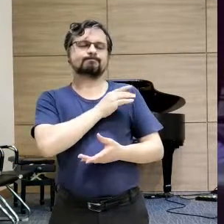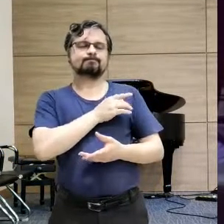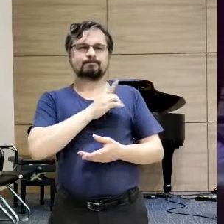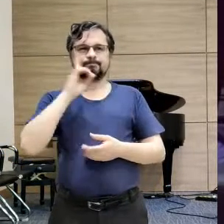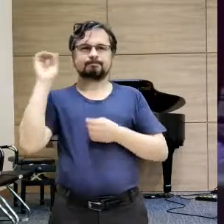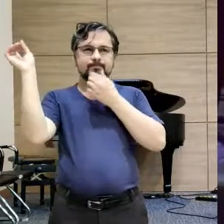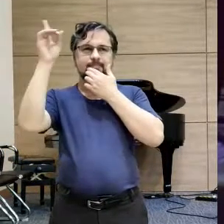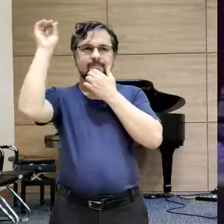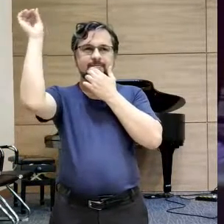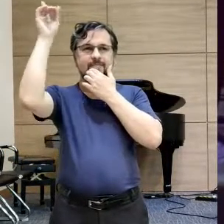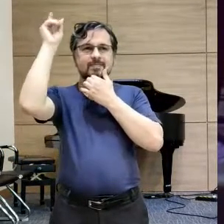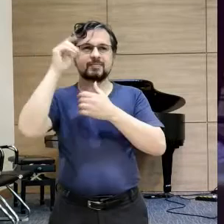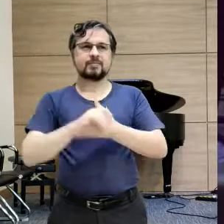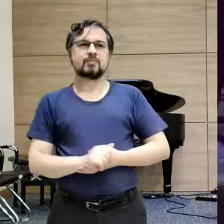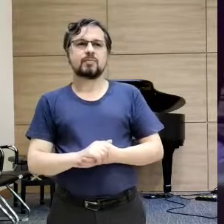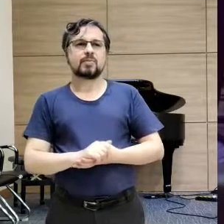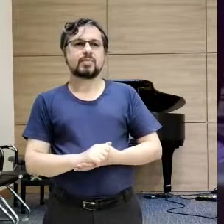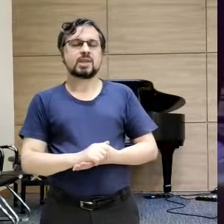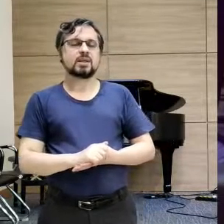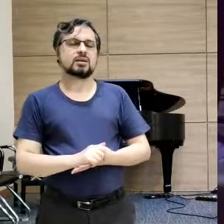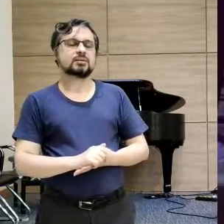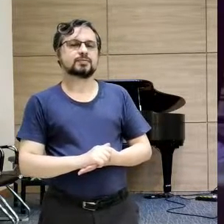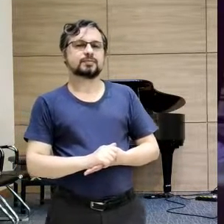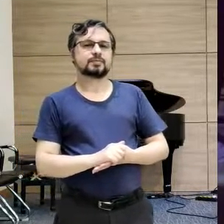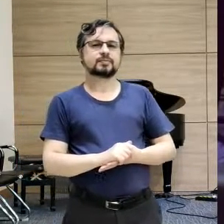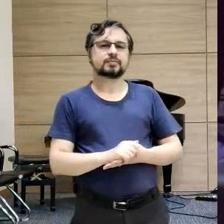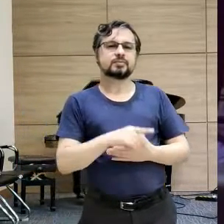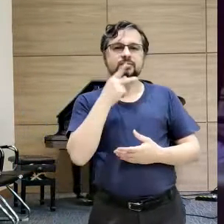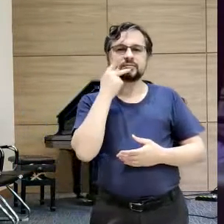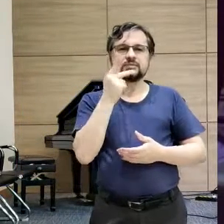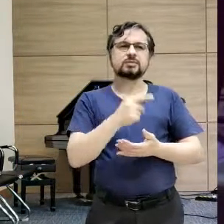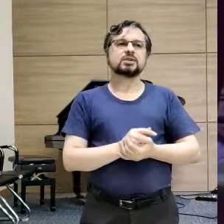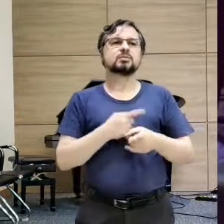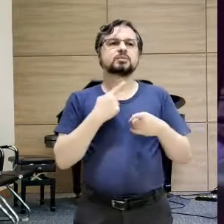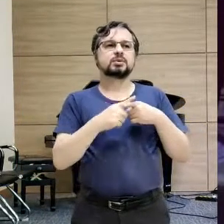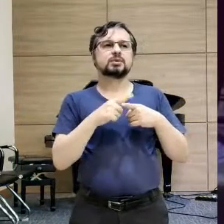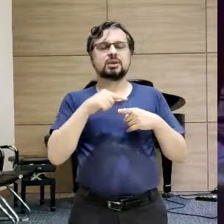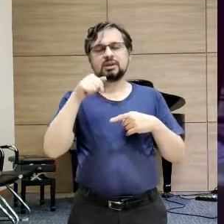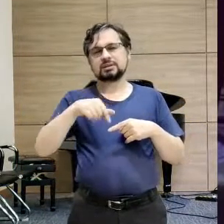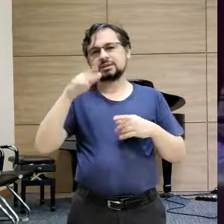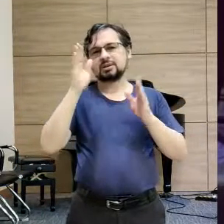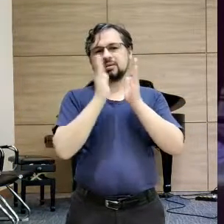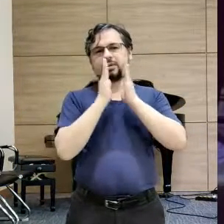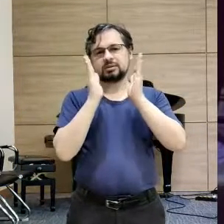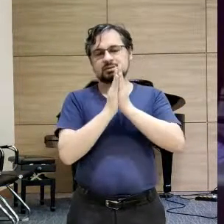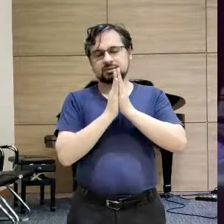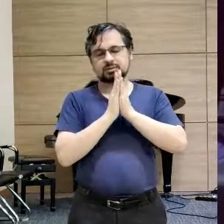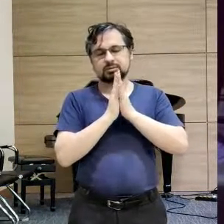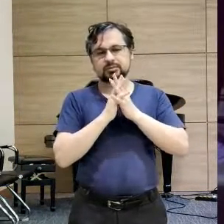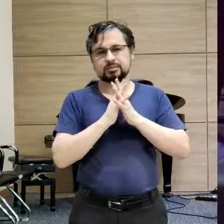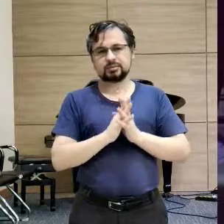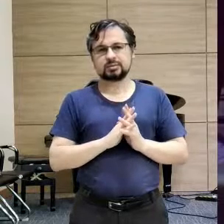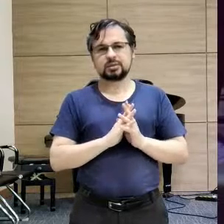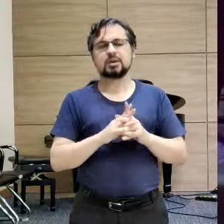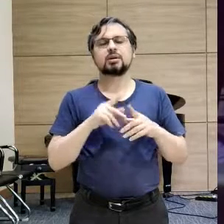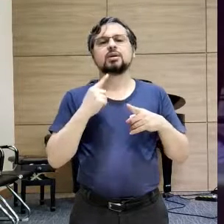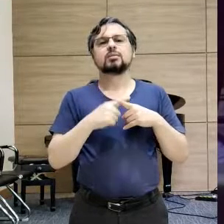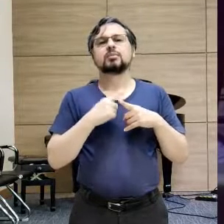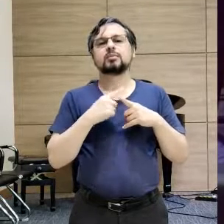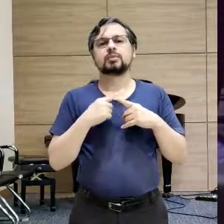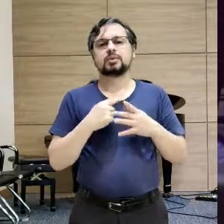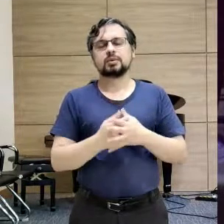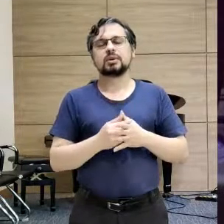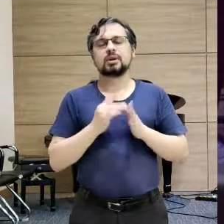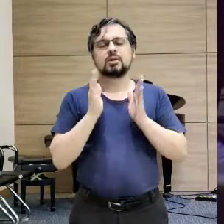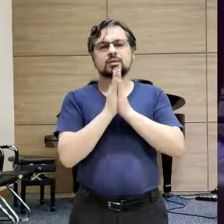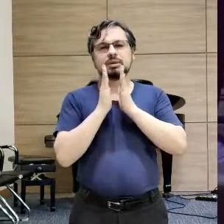no primeiro versículo, se não vai ficar mais claro para você o porquê essa oração é tão contundente. O porquê essa oração de